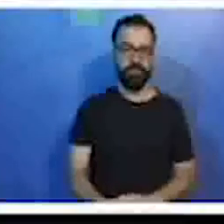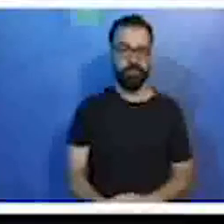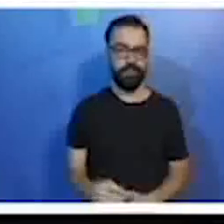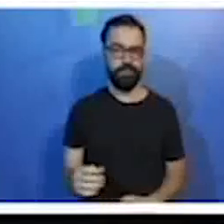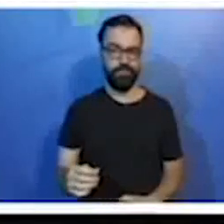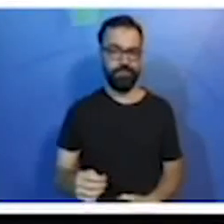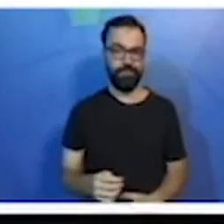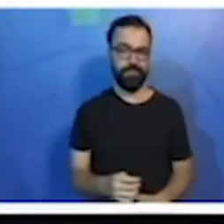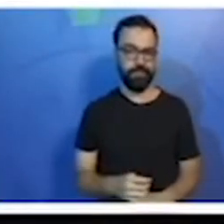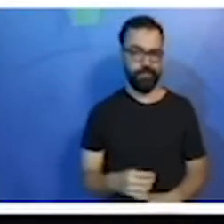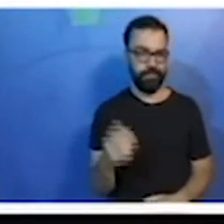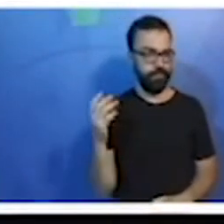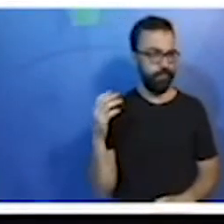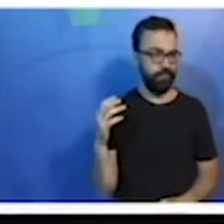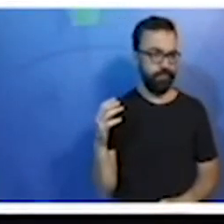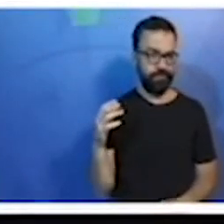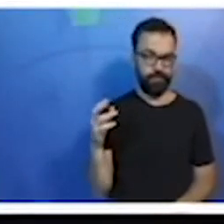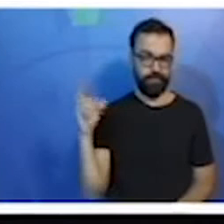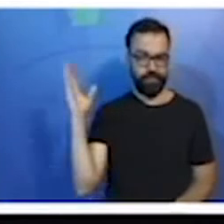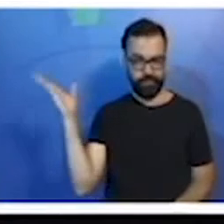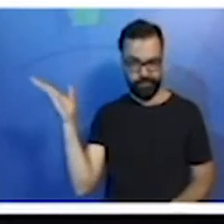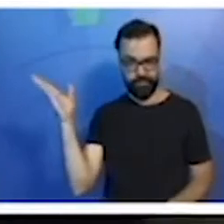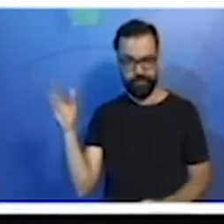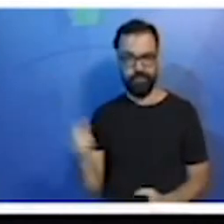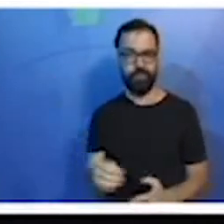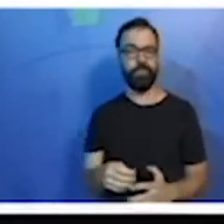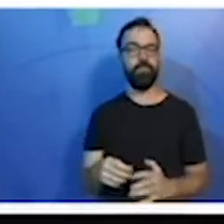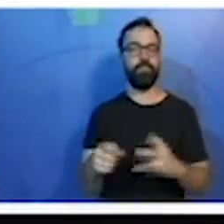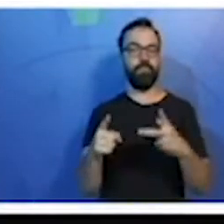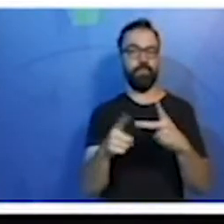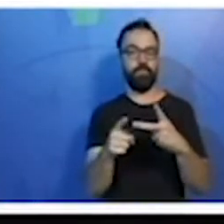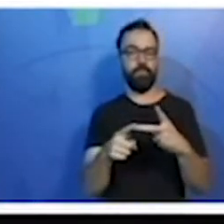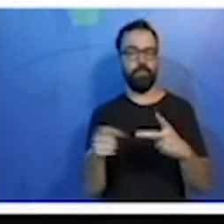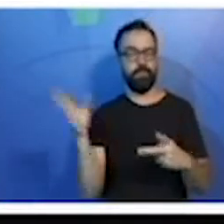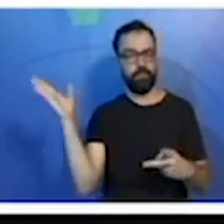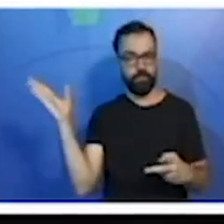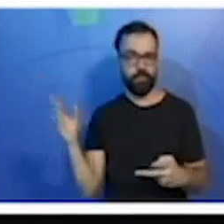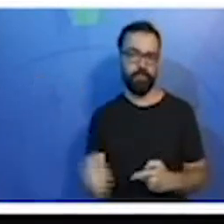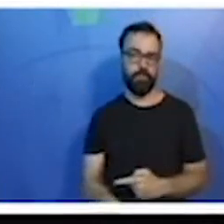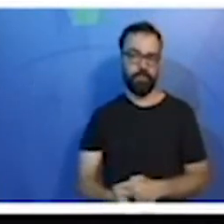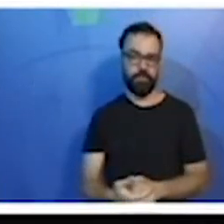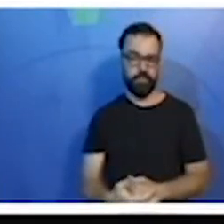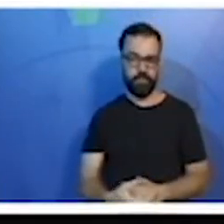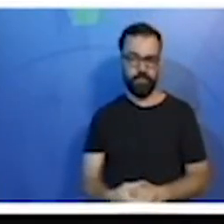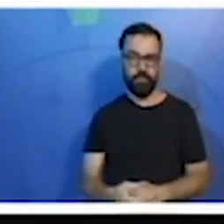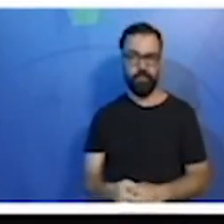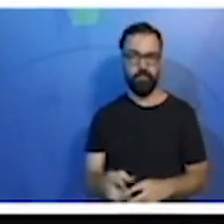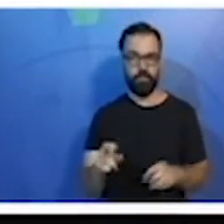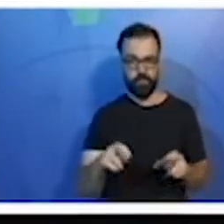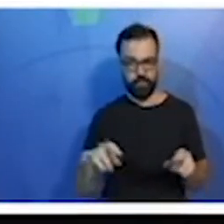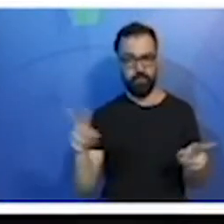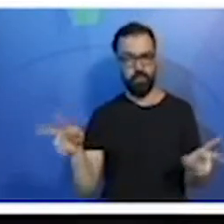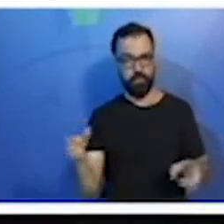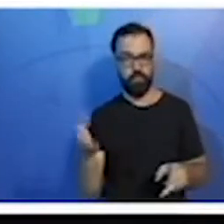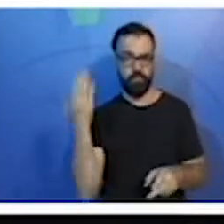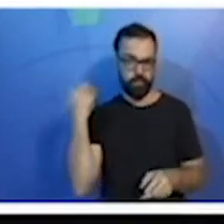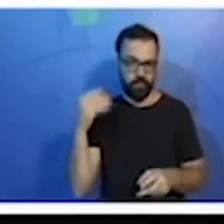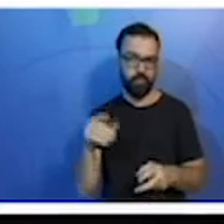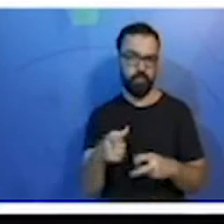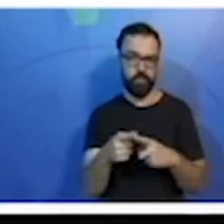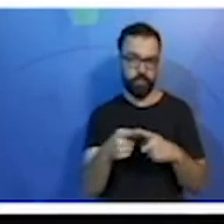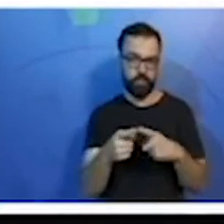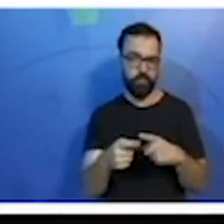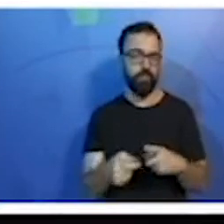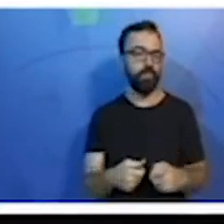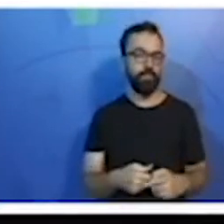E aí a outra modalidade do ciclismo de montanha off Ride we ride on variação do dá um rio então nesta